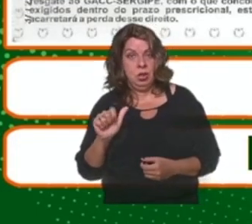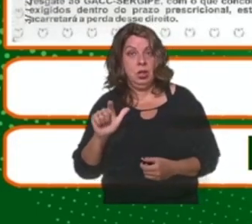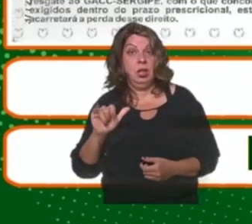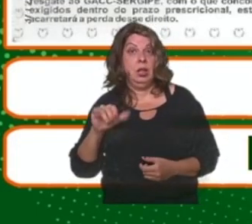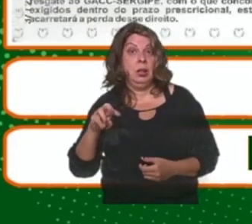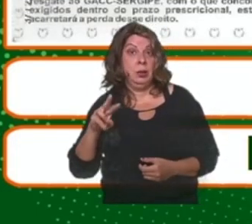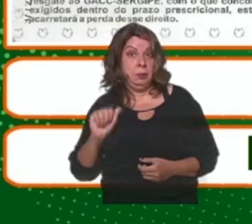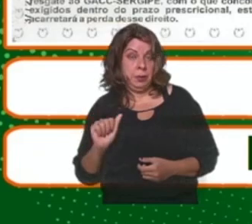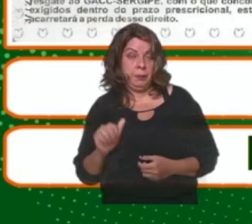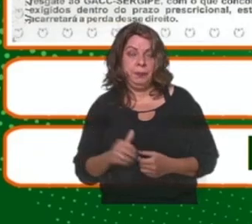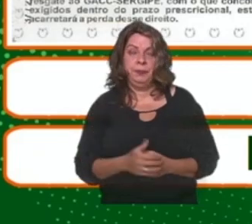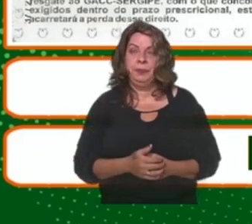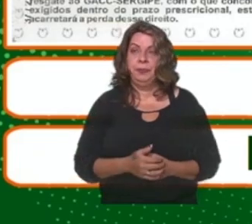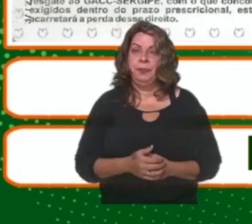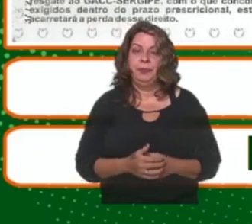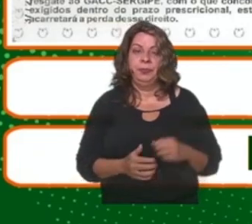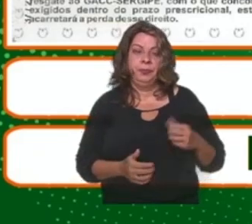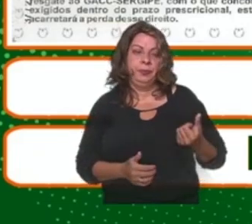Socorro 2.